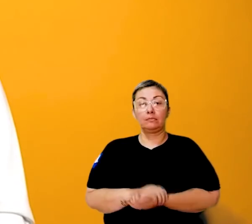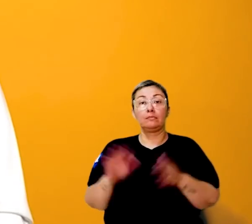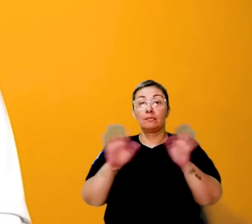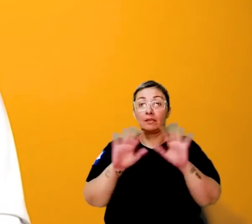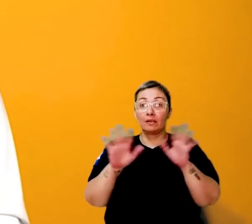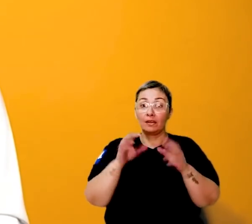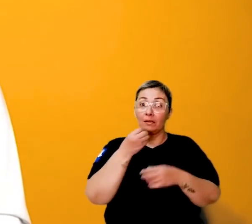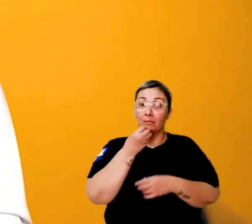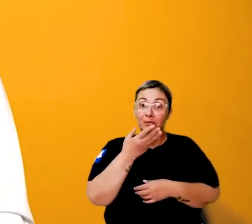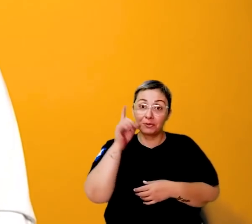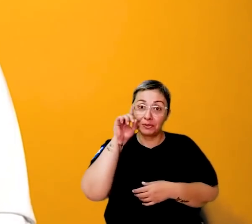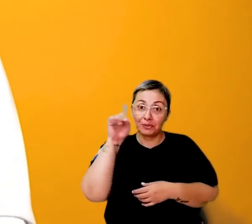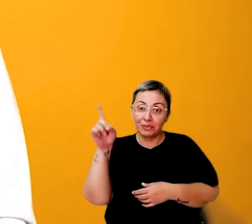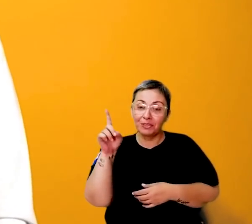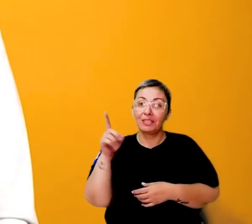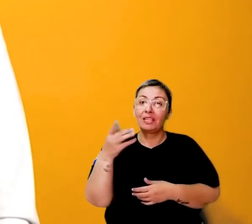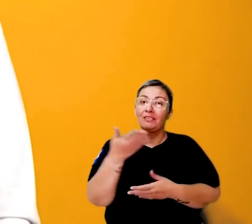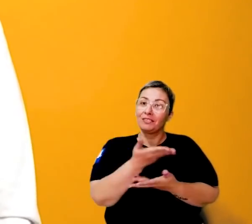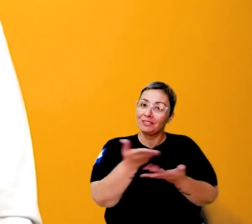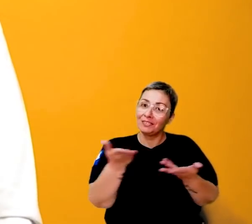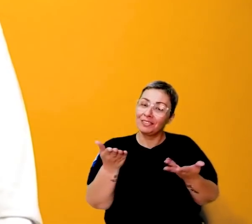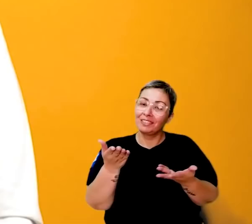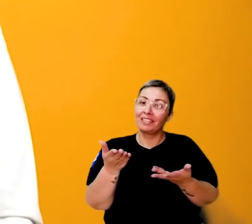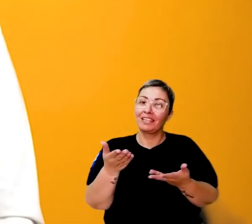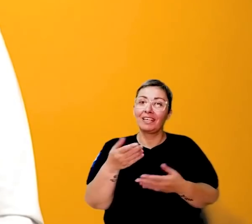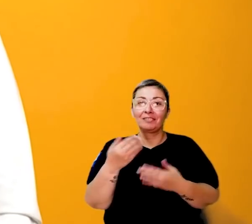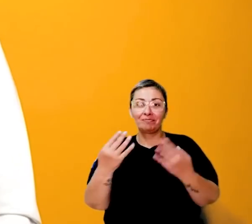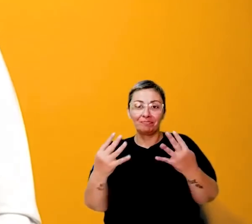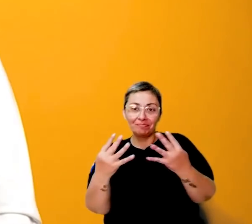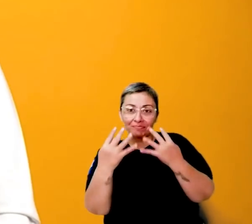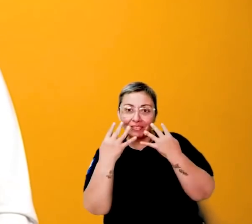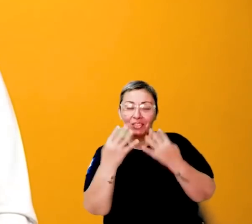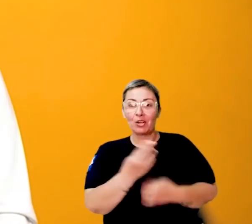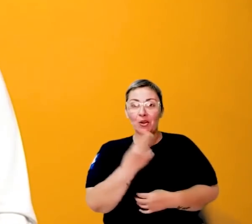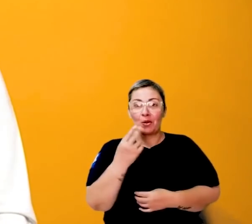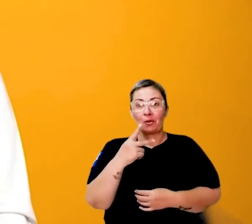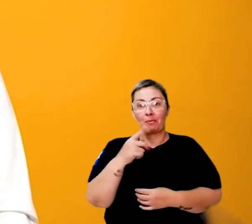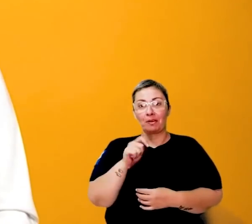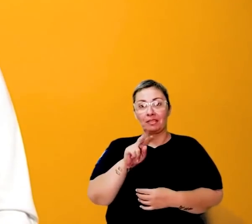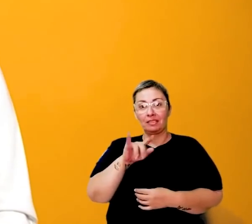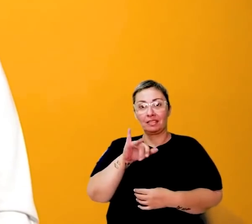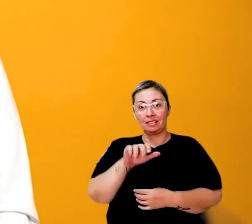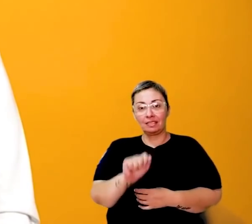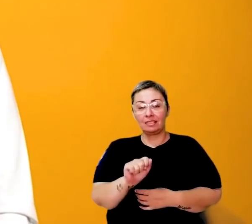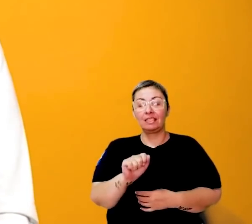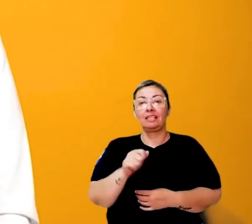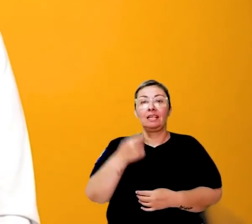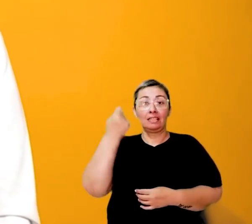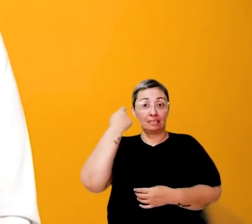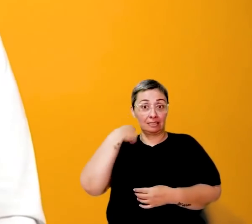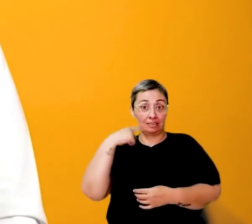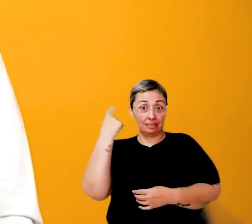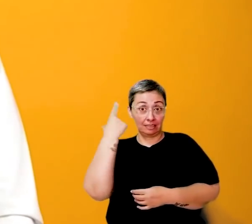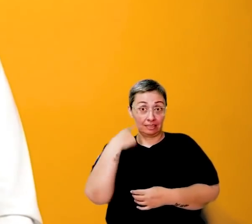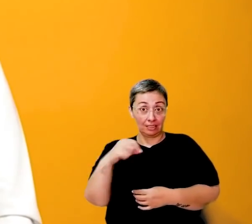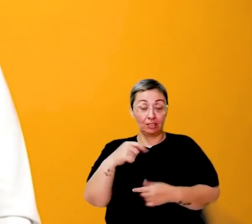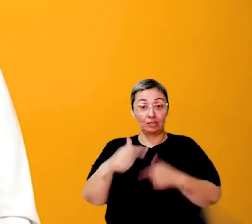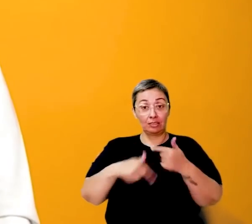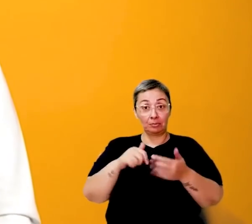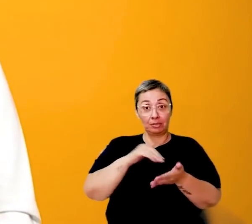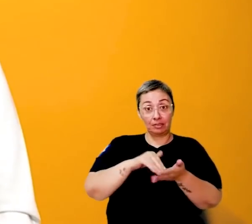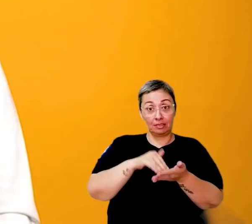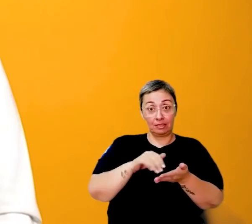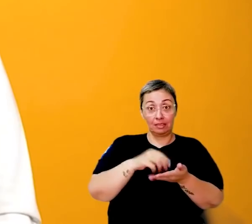Olá, bom dia para você que está me assistindo. Meu nome é Patrícia, eu trabalho na Secretaria Municipal de